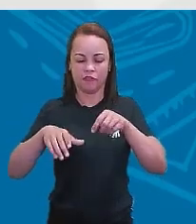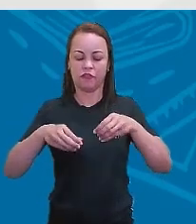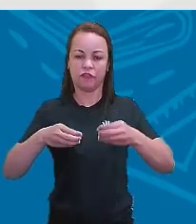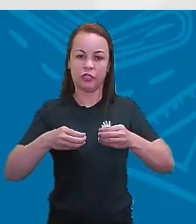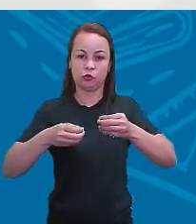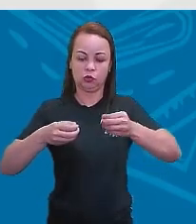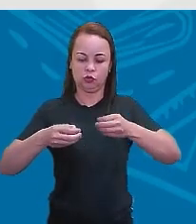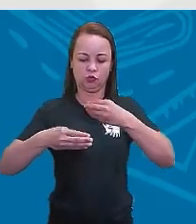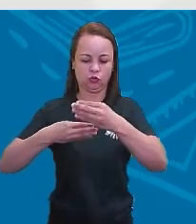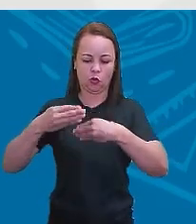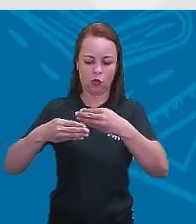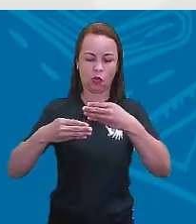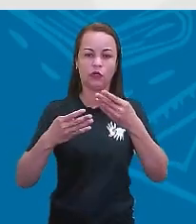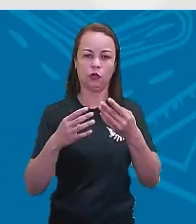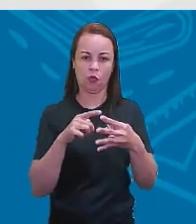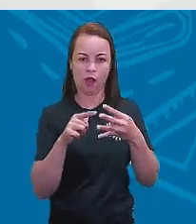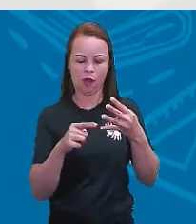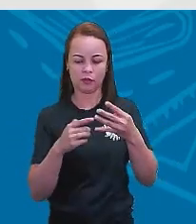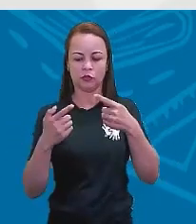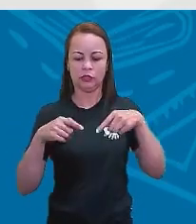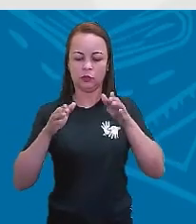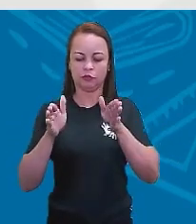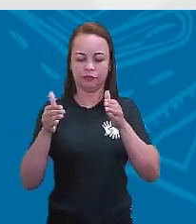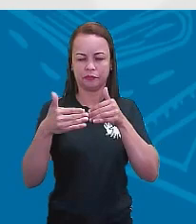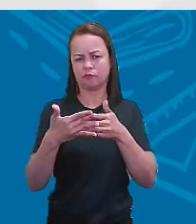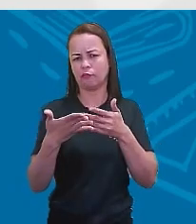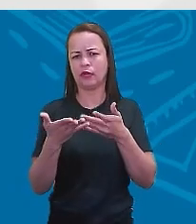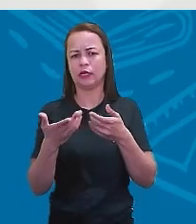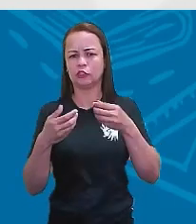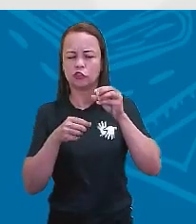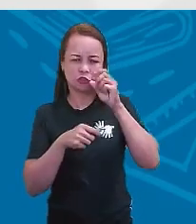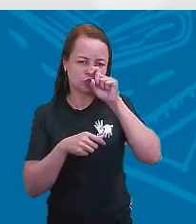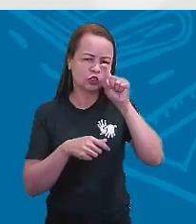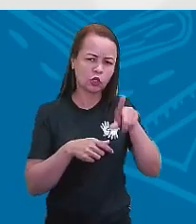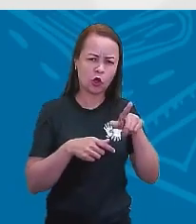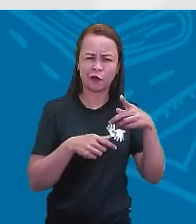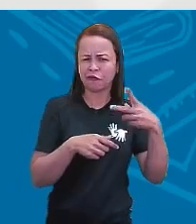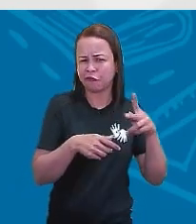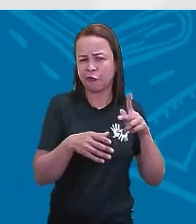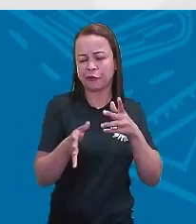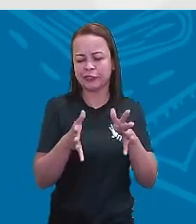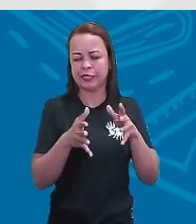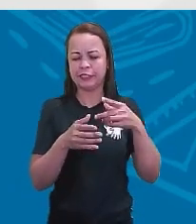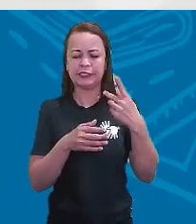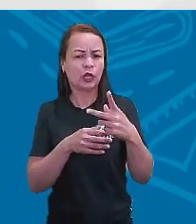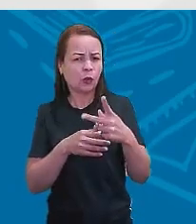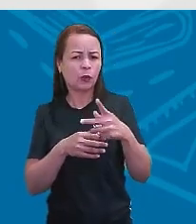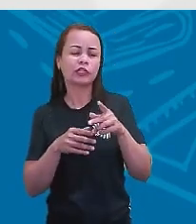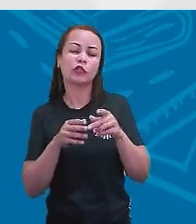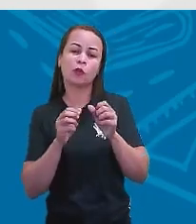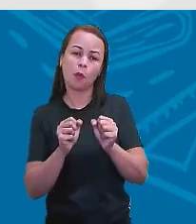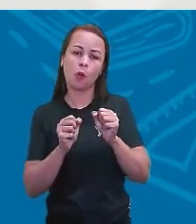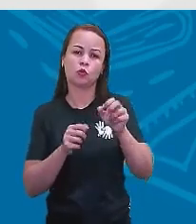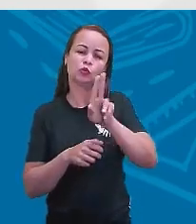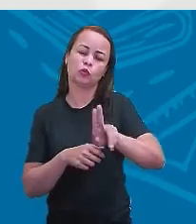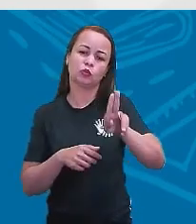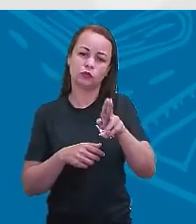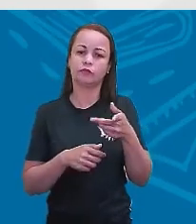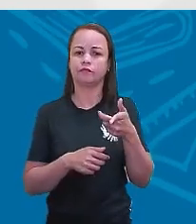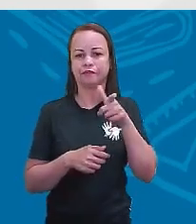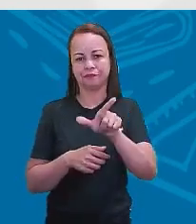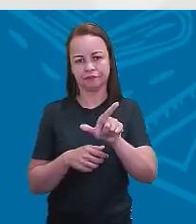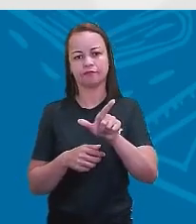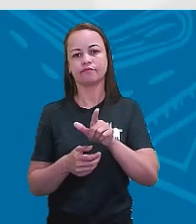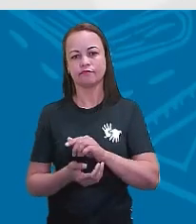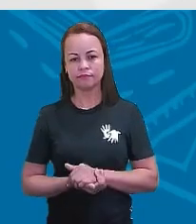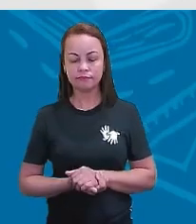papelão, que a gente joga fora. Às vezes a gente compra um sapato, uma sandália, joga a caixa fora. Então vamos reutilizar, gente, não vamos só jogar